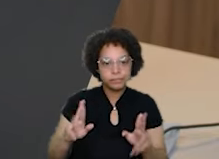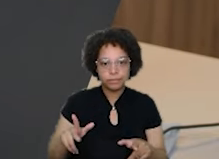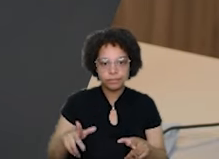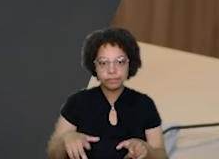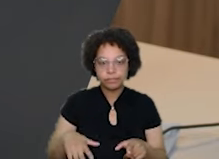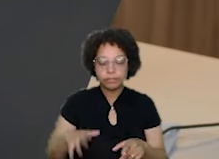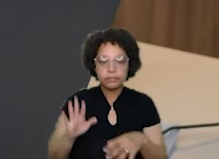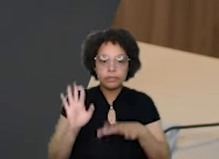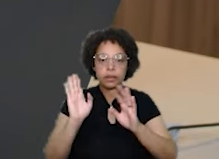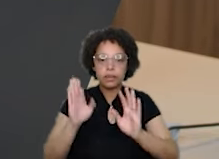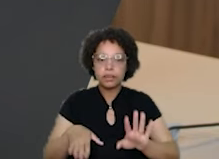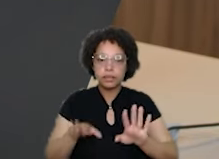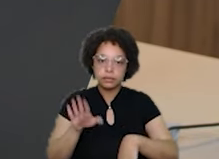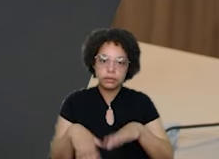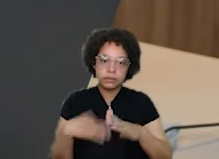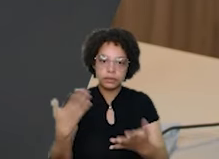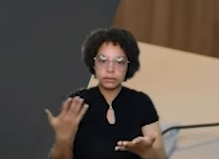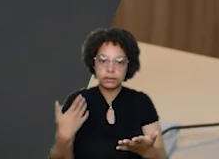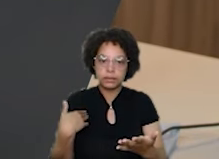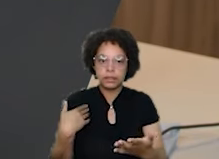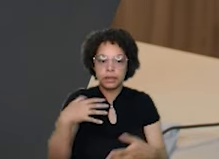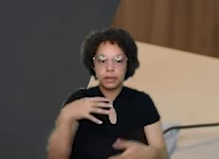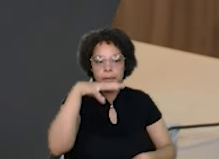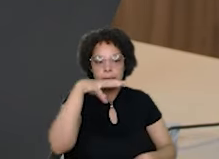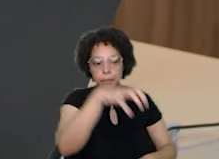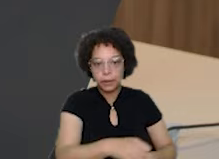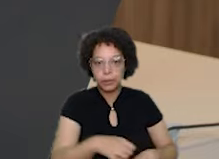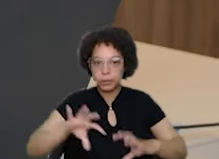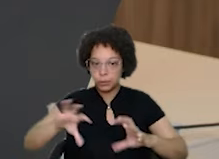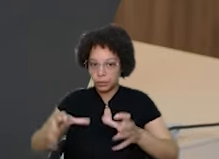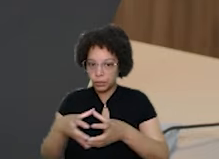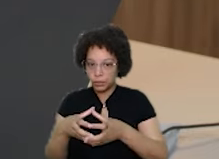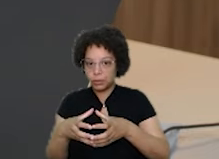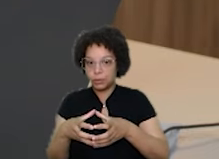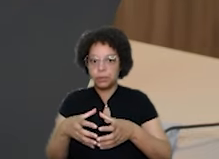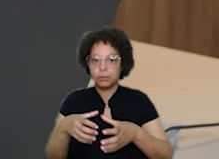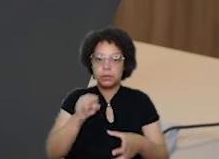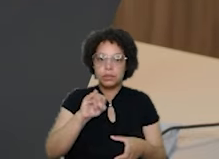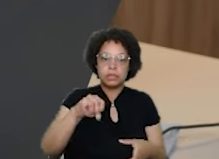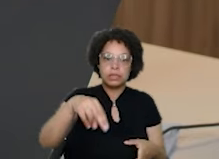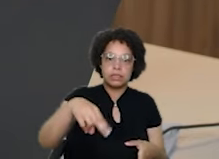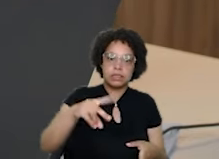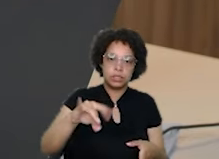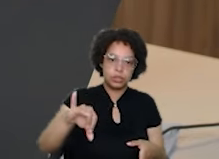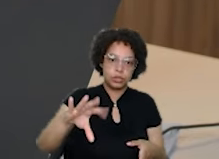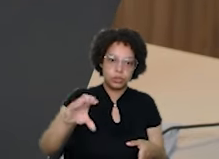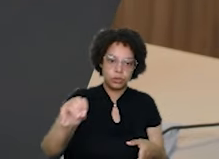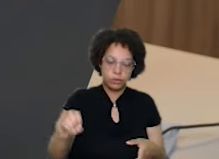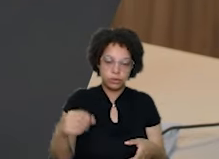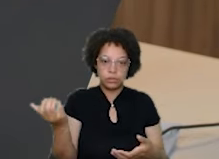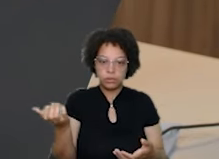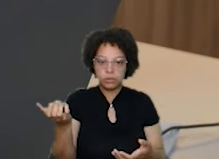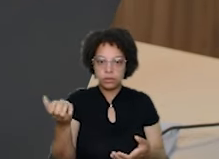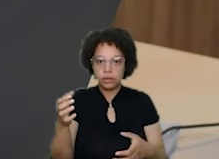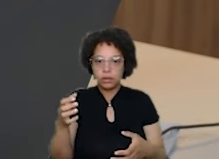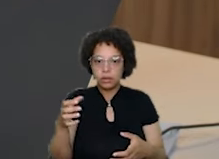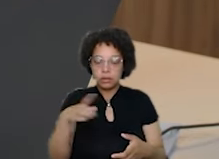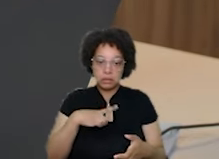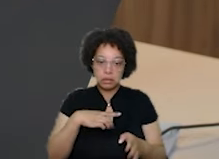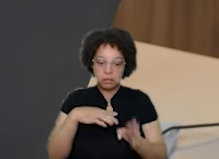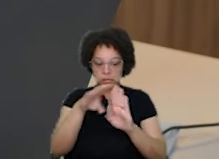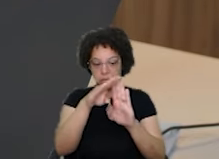repente eu eu eu pego lá o meu grupo de né síndicos de zeladores Monto uma lista o